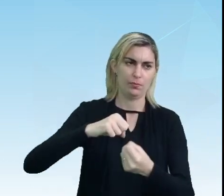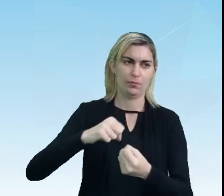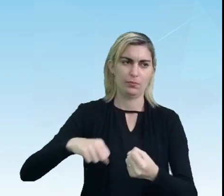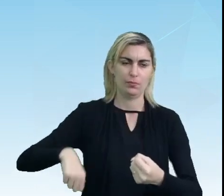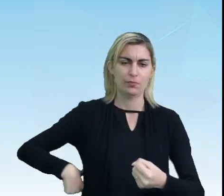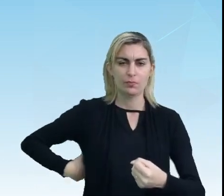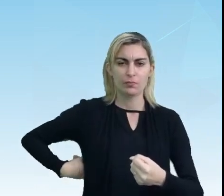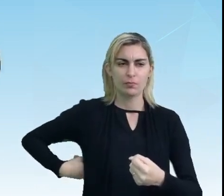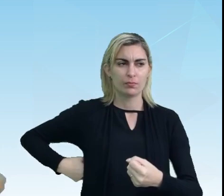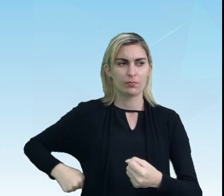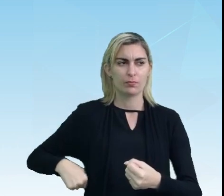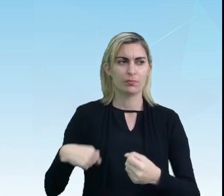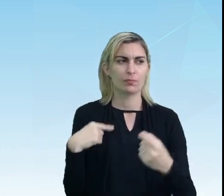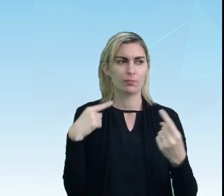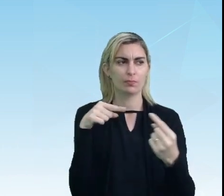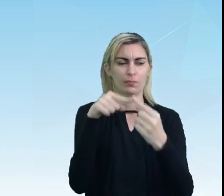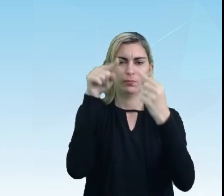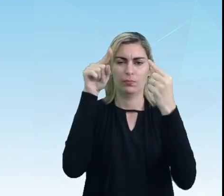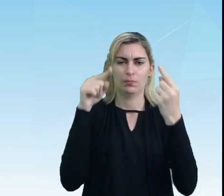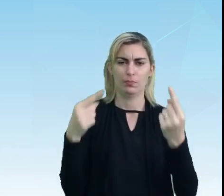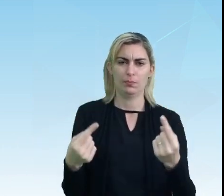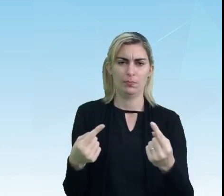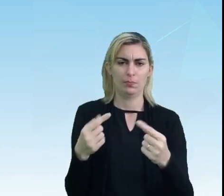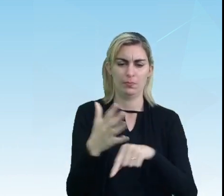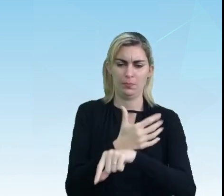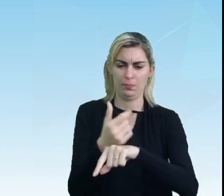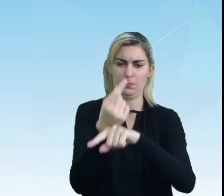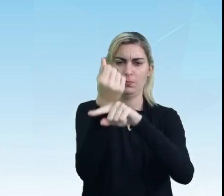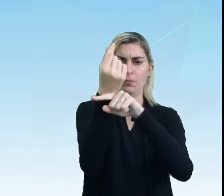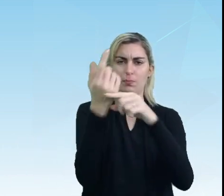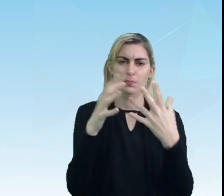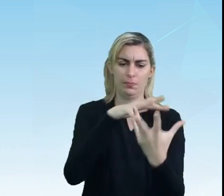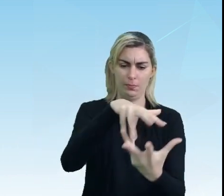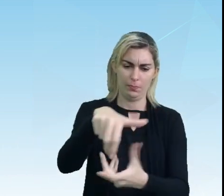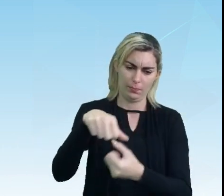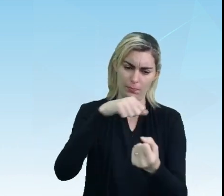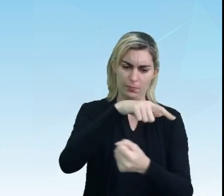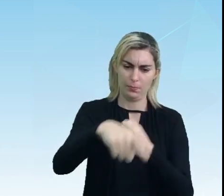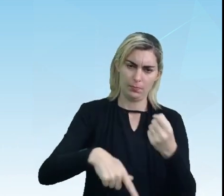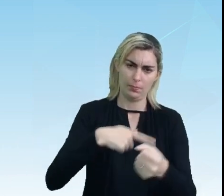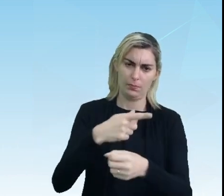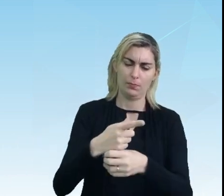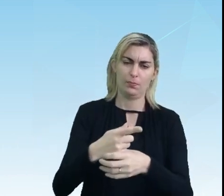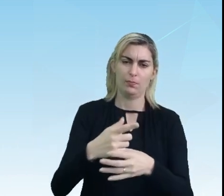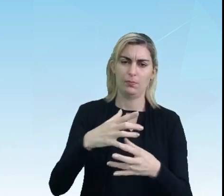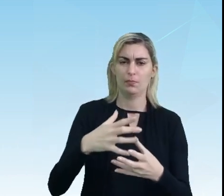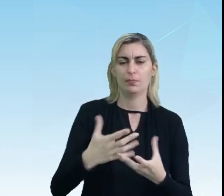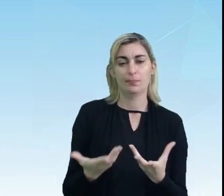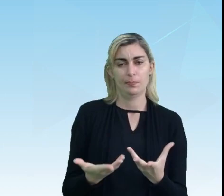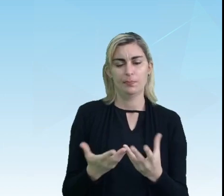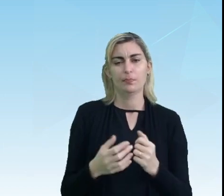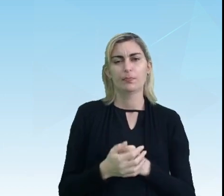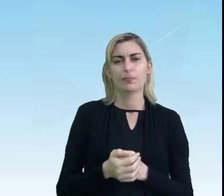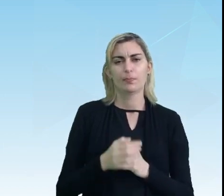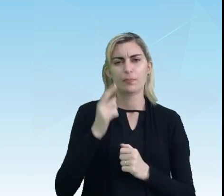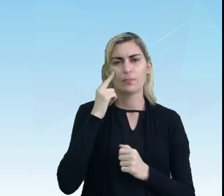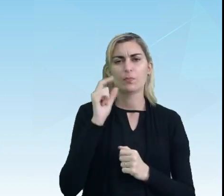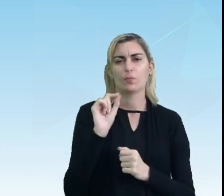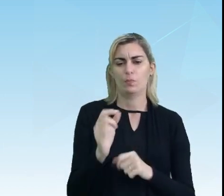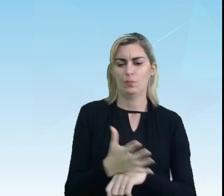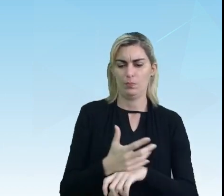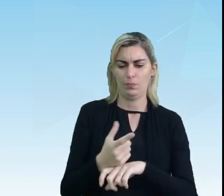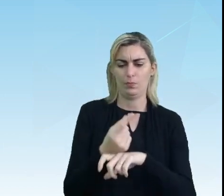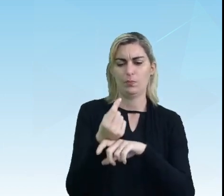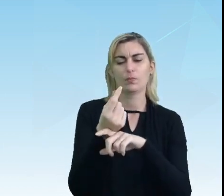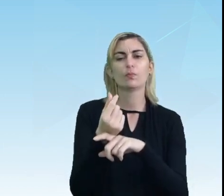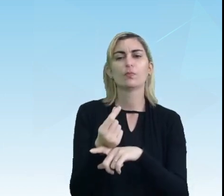gente. Globalização combina, gente. Hein? Vale refletir, né? Então, O que seria o